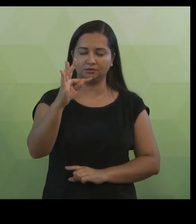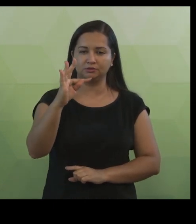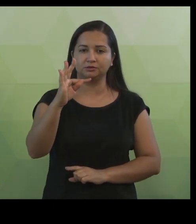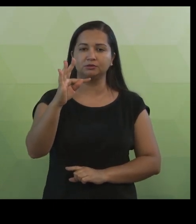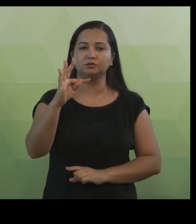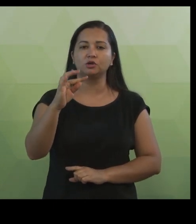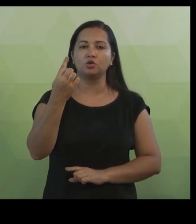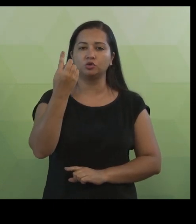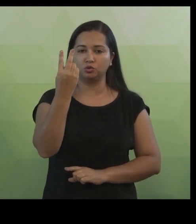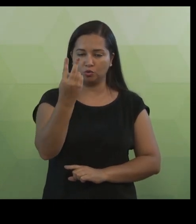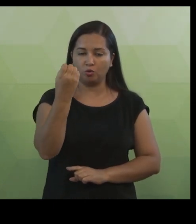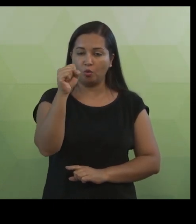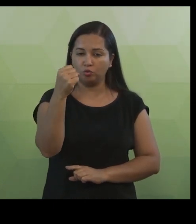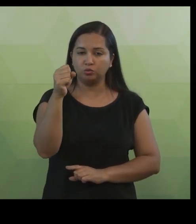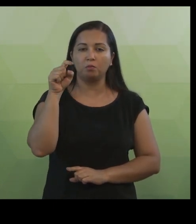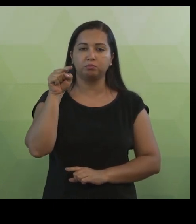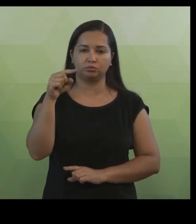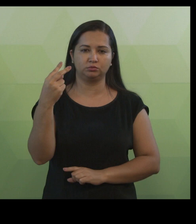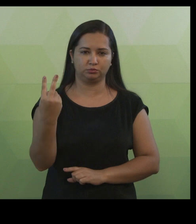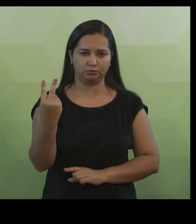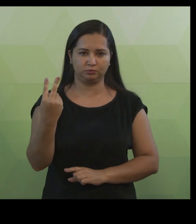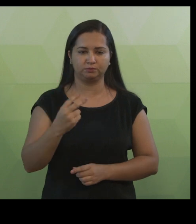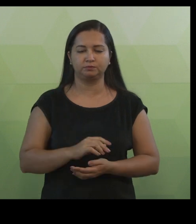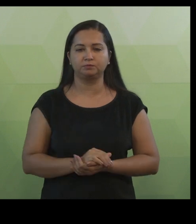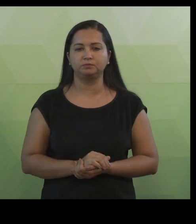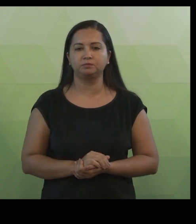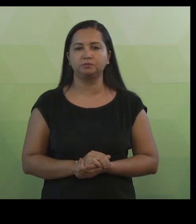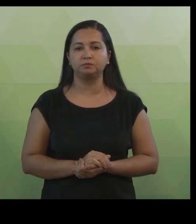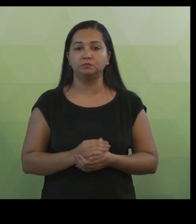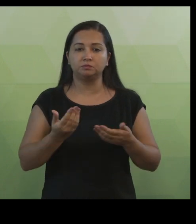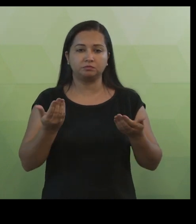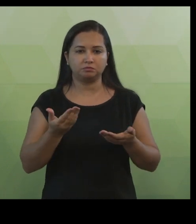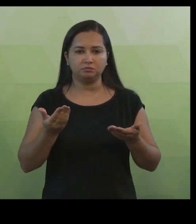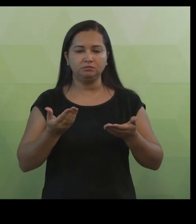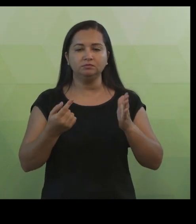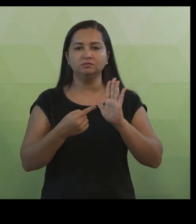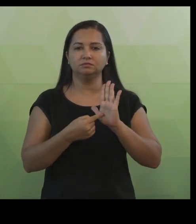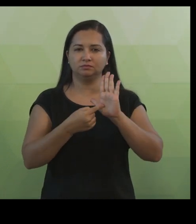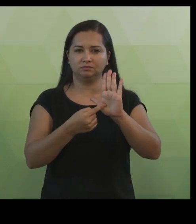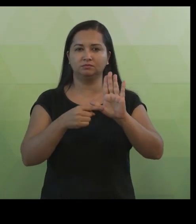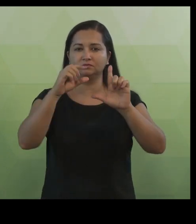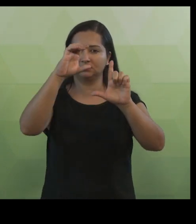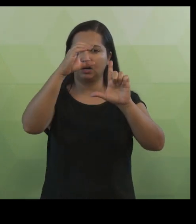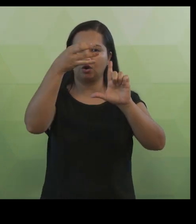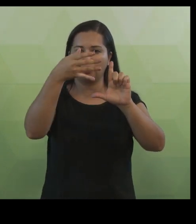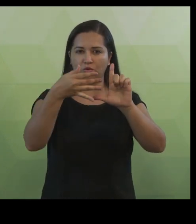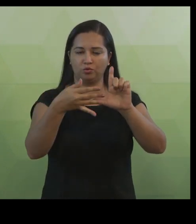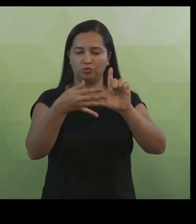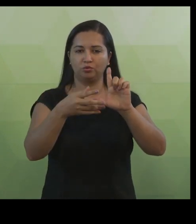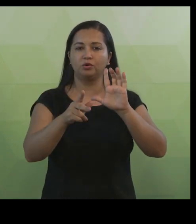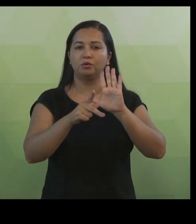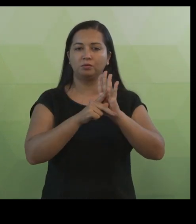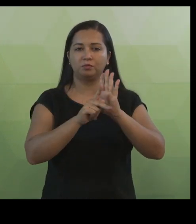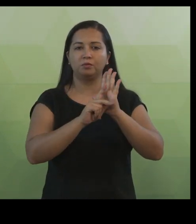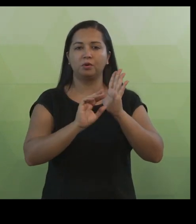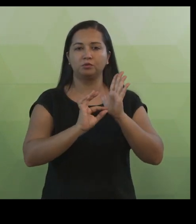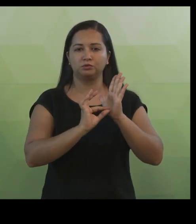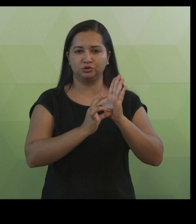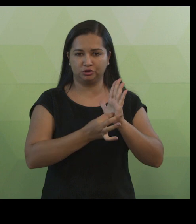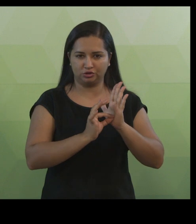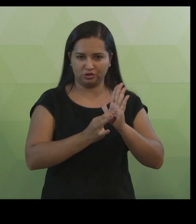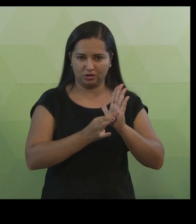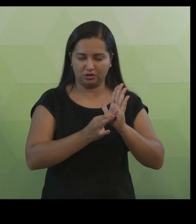8.2. Aqui eu apresento um exemplo de código Java, bem